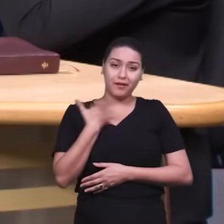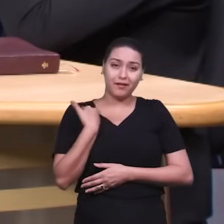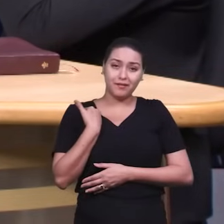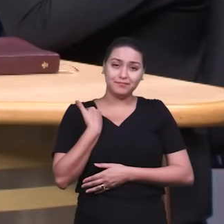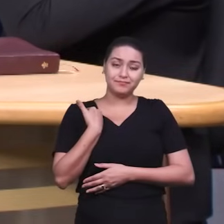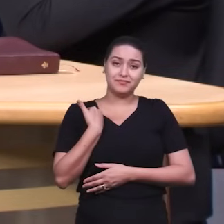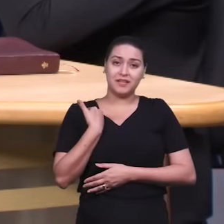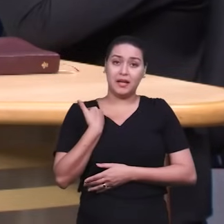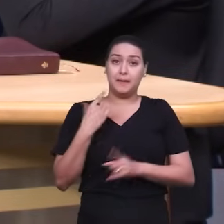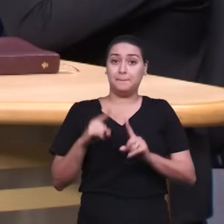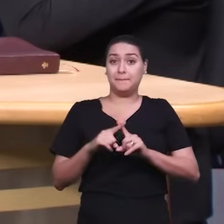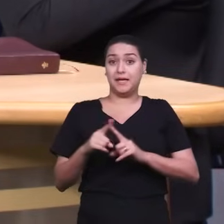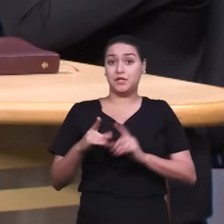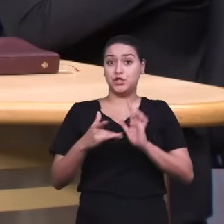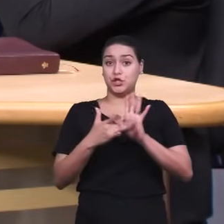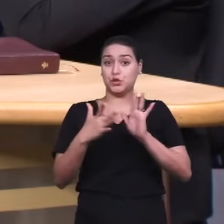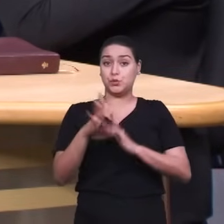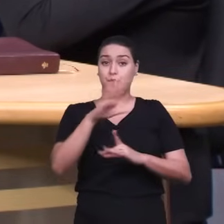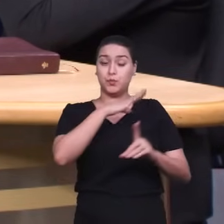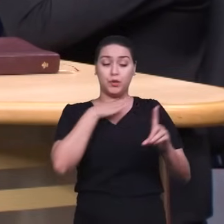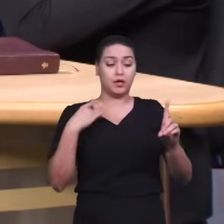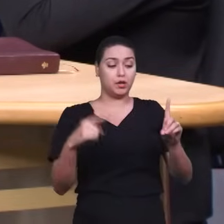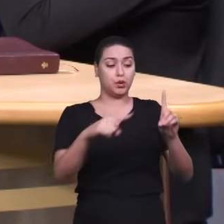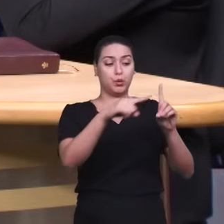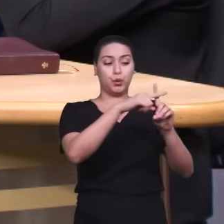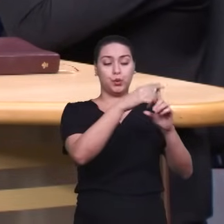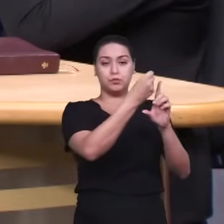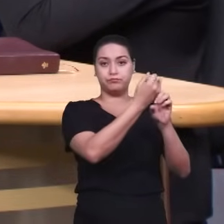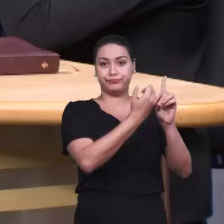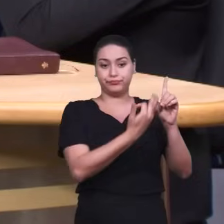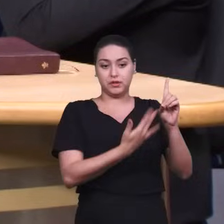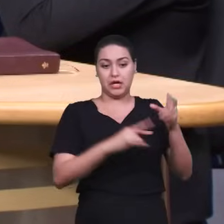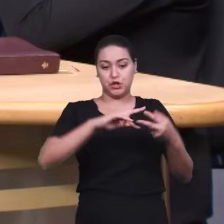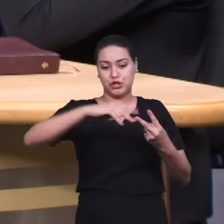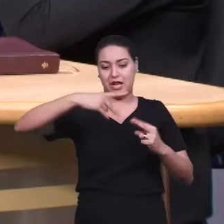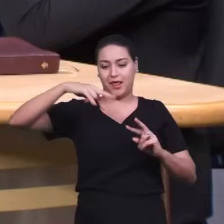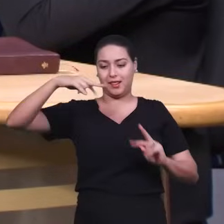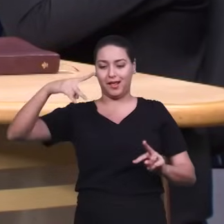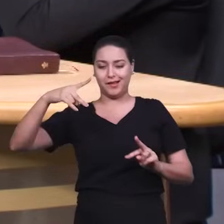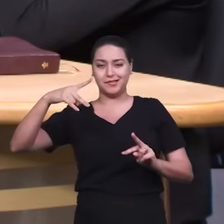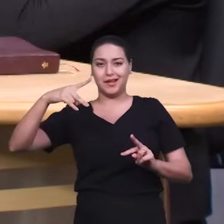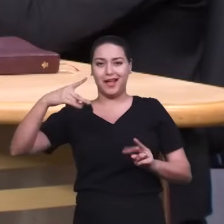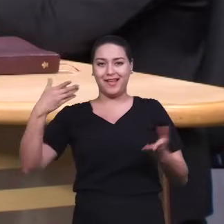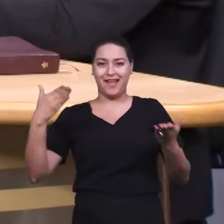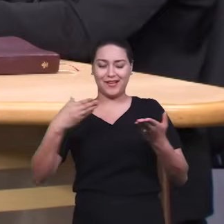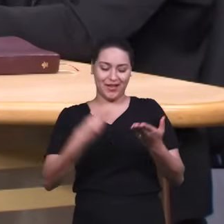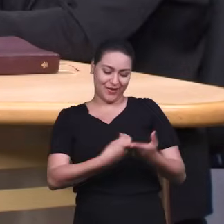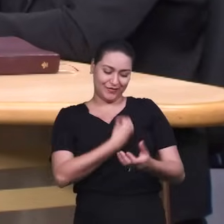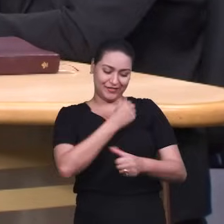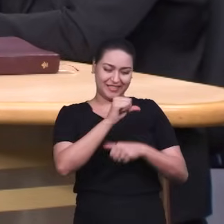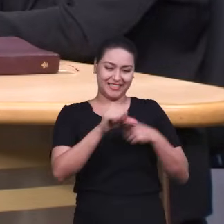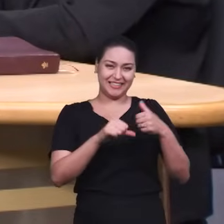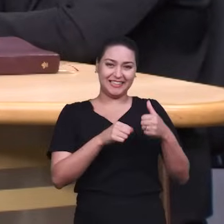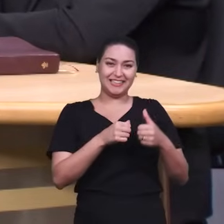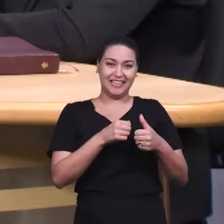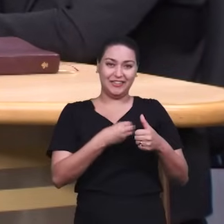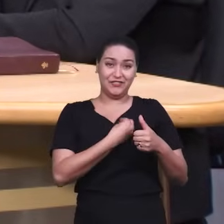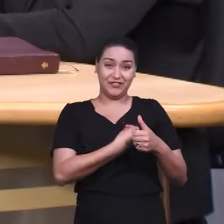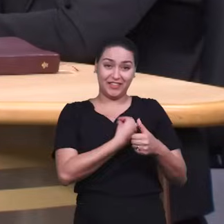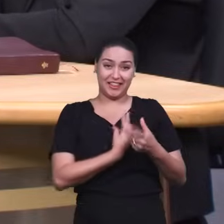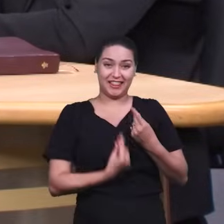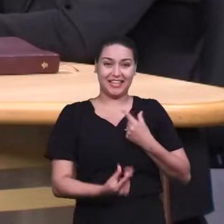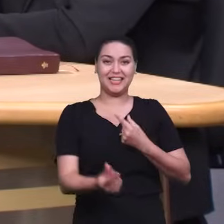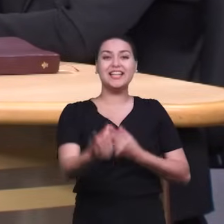o seu sangue na cruz, e ele derrama o seu sangue sobre a nossa vida, sobre aquilo que é a igreja fiel. Sim. E aí vai uma